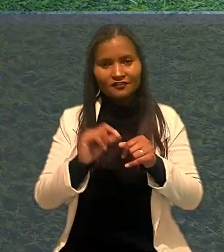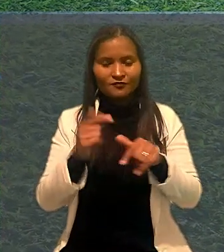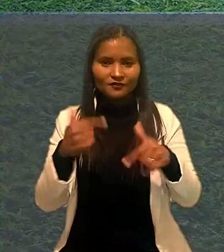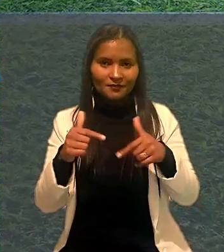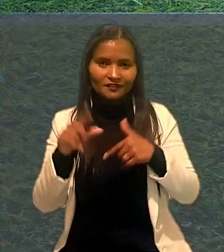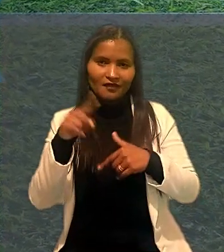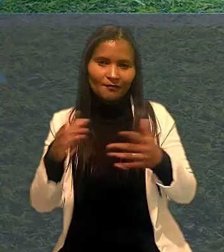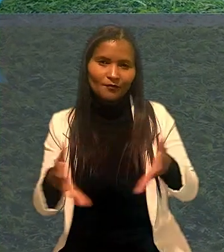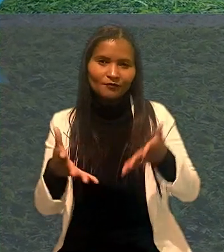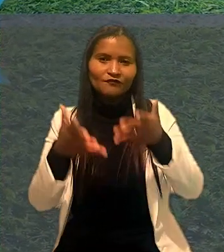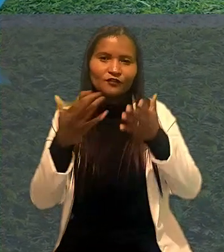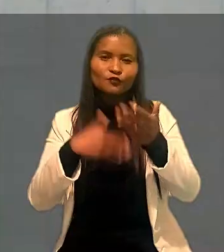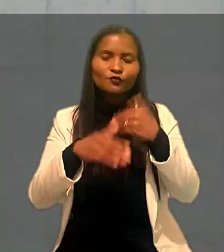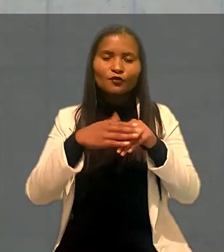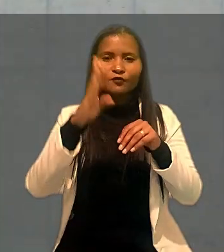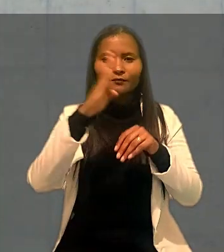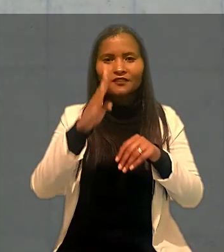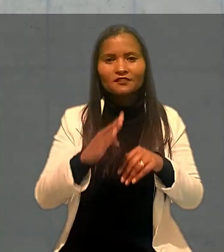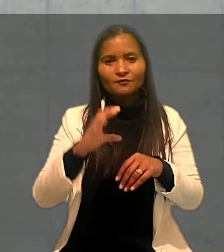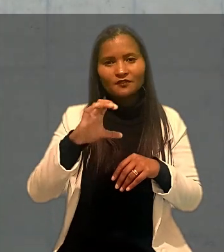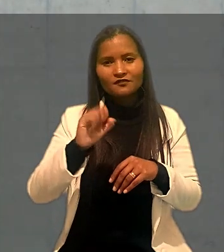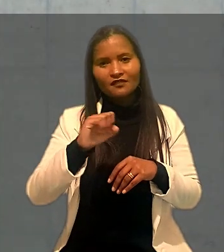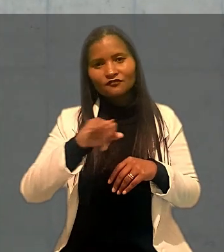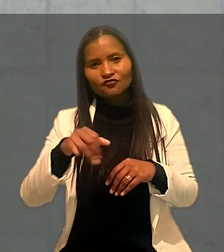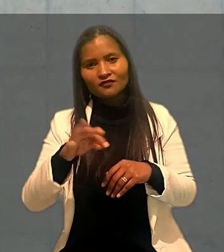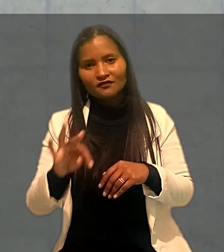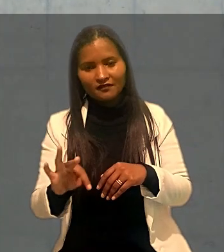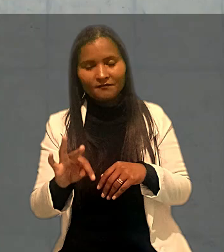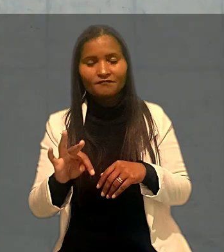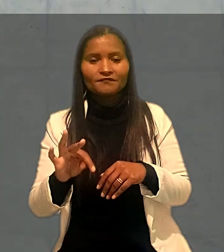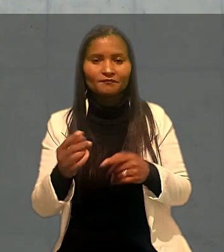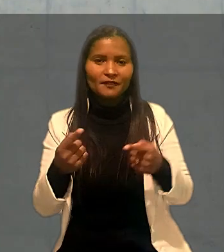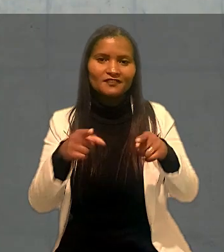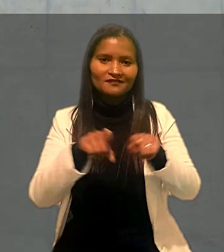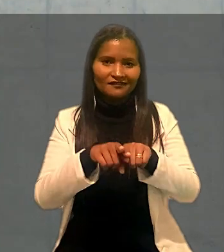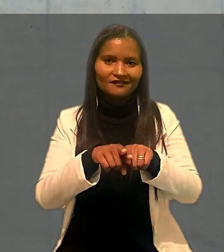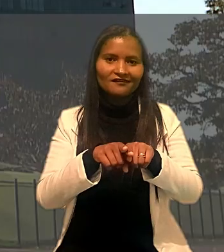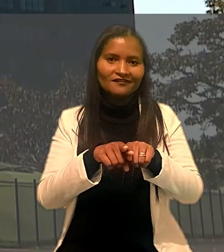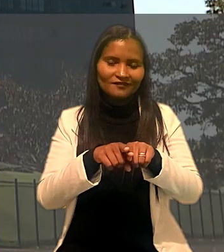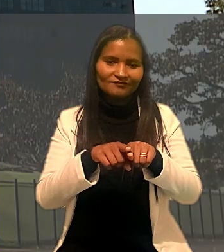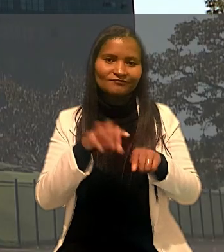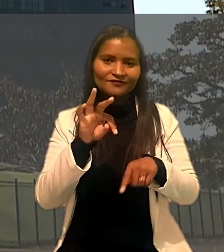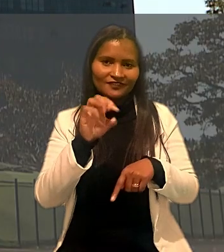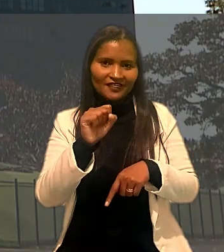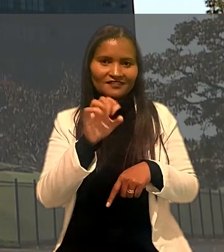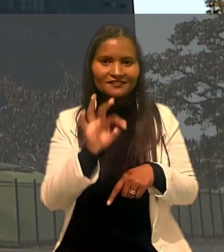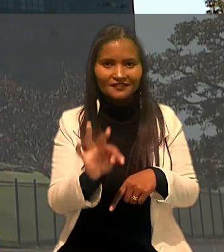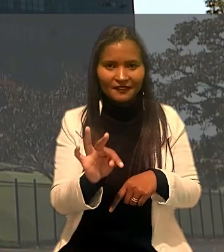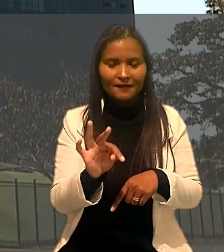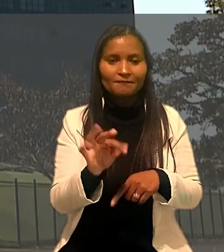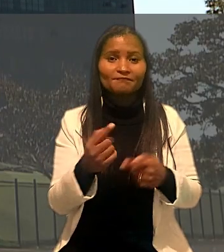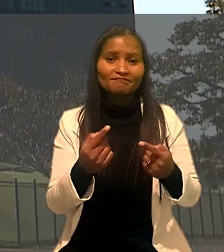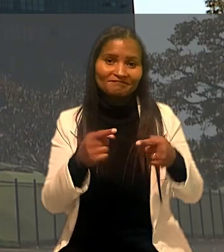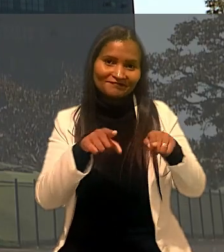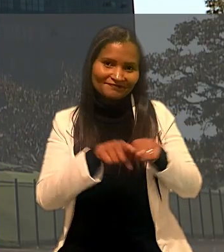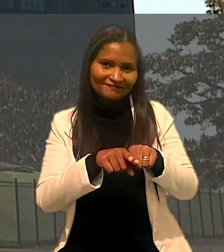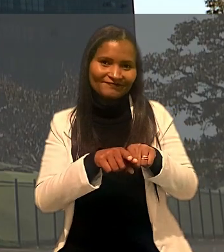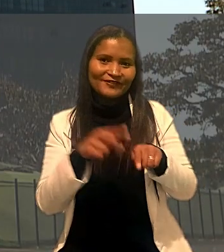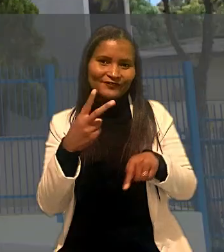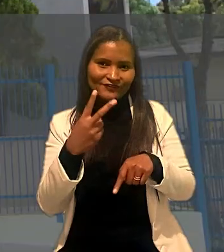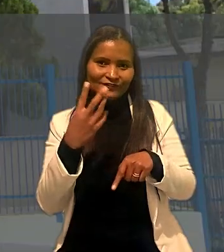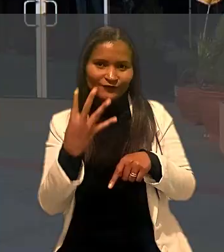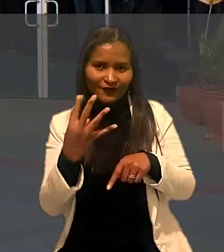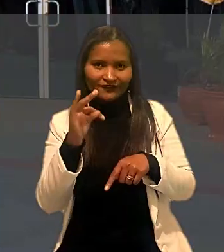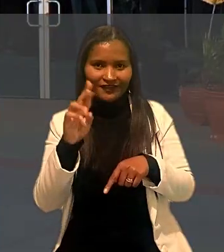da Execução Trabalhista é promovida em todo o Brasil pelo Conselho Superior da Justiça do Trabalho, em parceria com o Tribunal Superior do